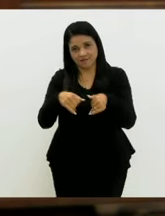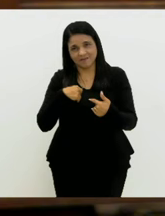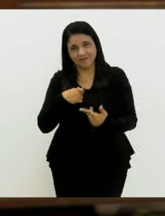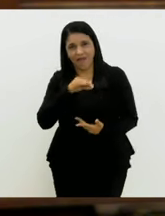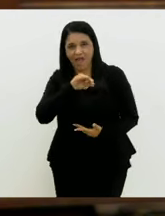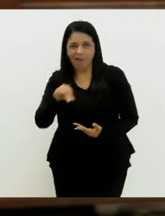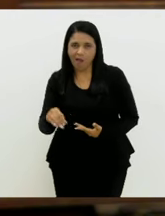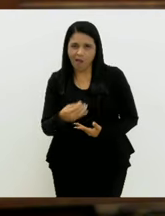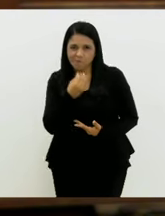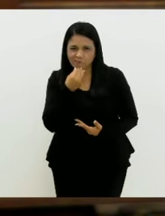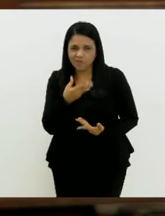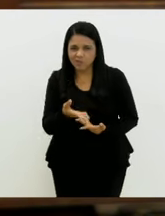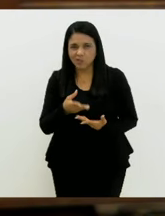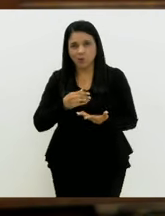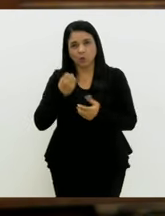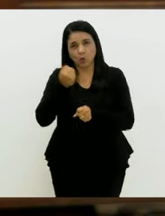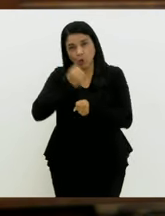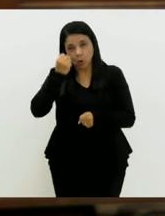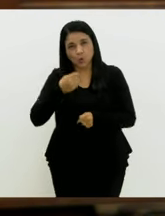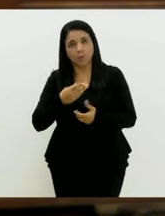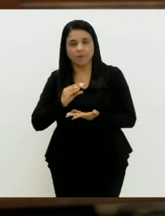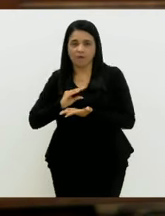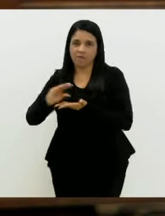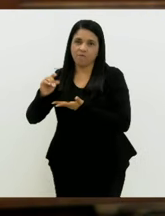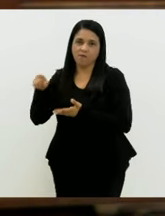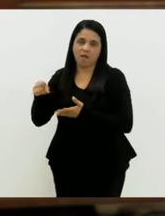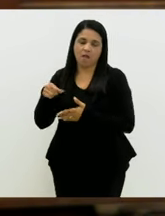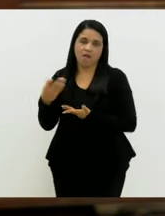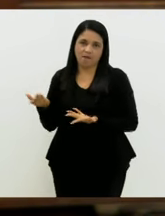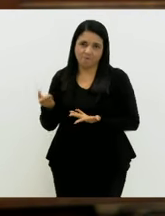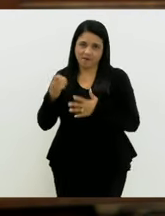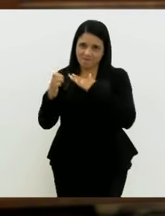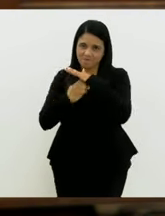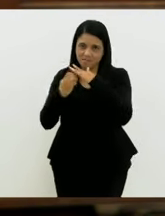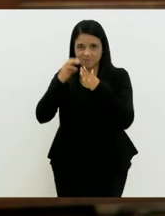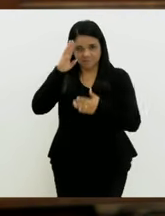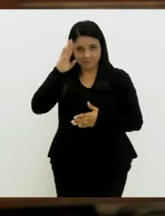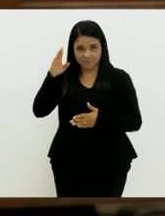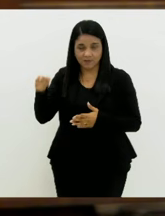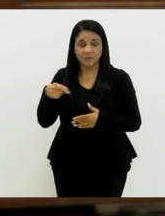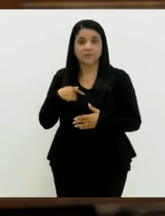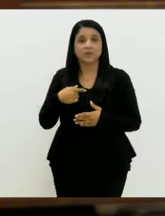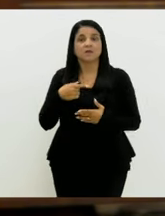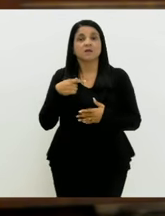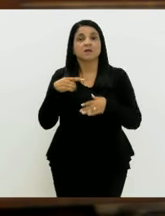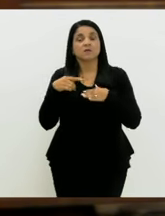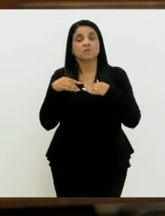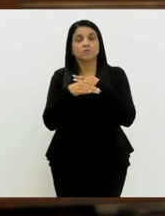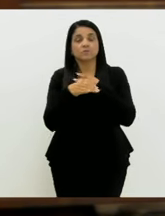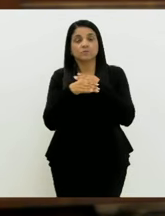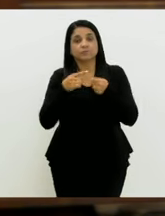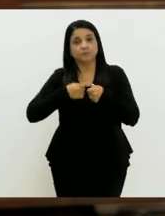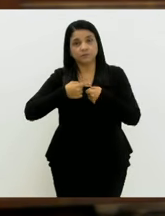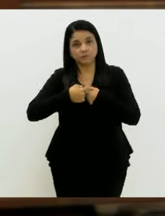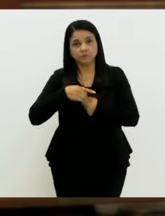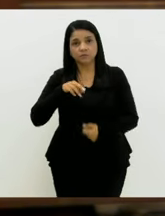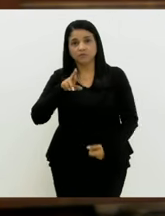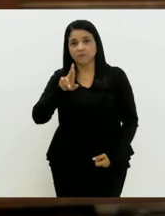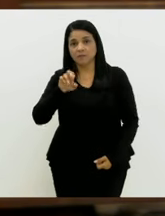lucro possível para enviar para suas matrizes. Alguns municípios, como o meu município de Resende, o prefeito Diogo Balieiro, entrou na